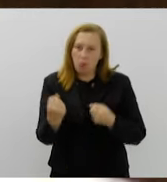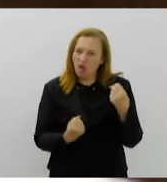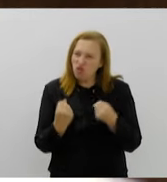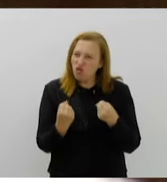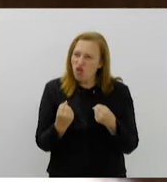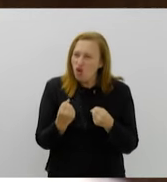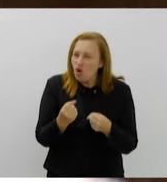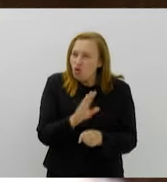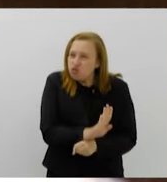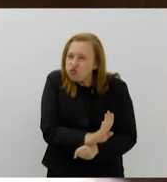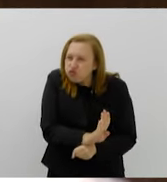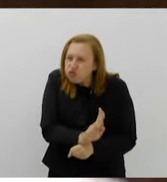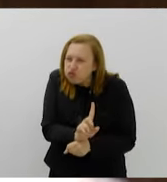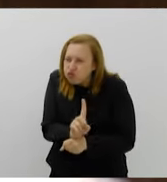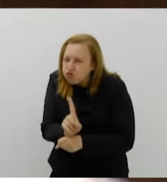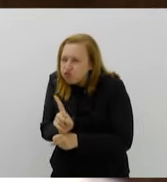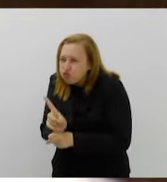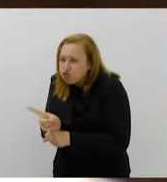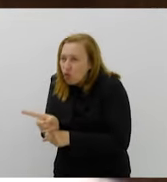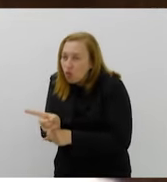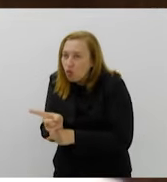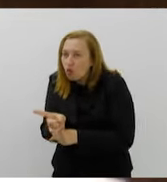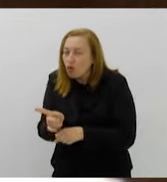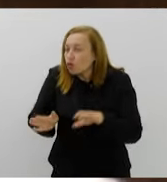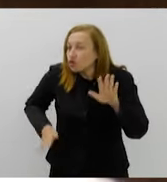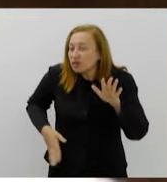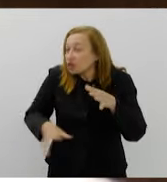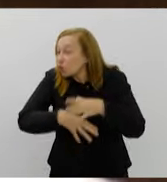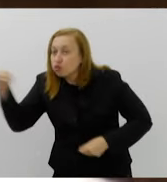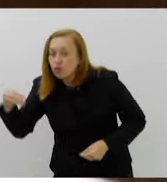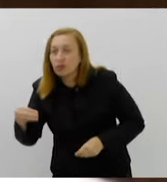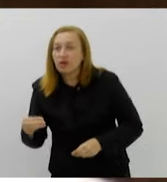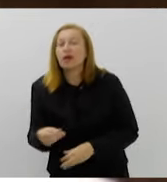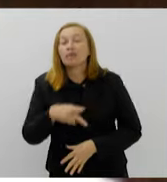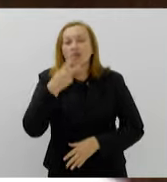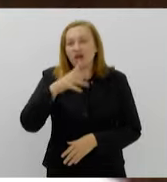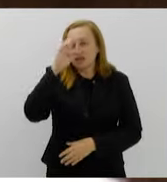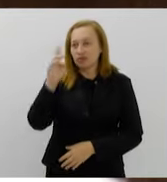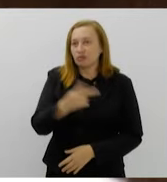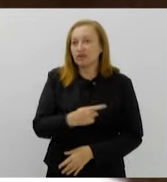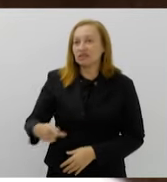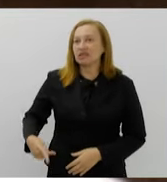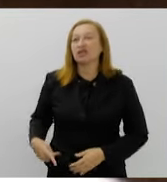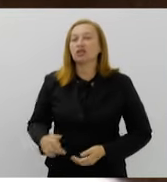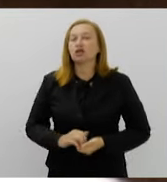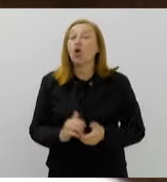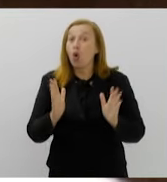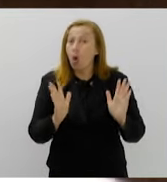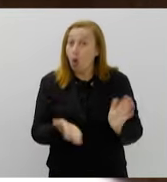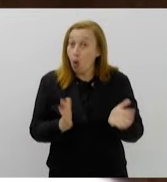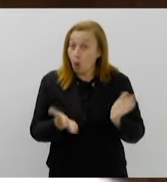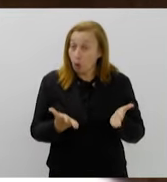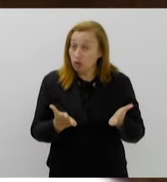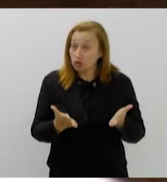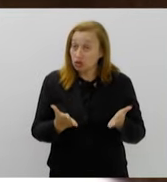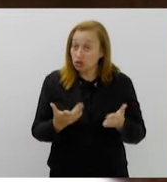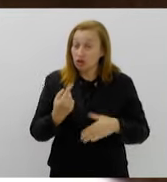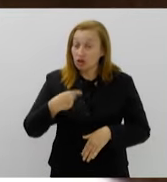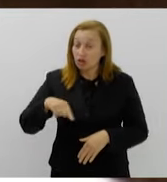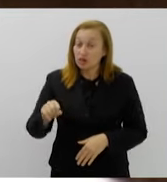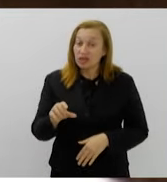eles vazaram mais de forma desesperada mas uma coisa presidente que eu falo pro senhor hoje eu fui no